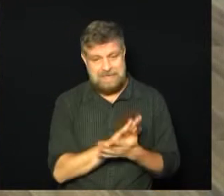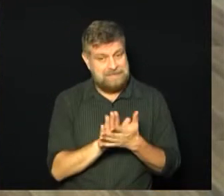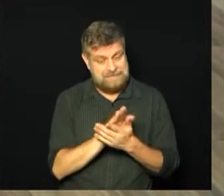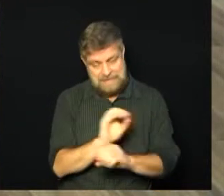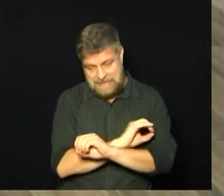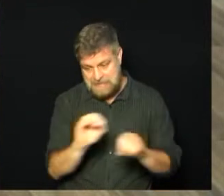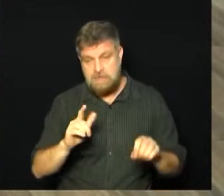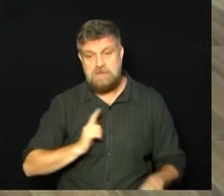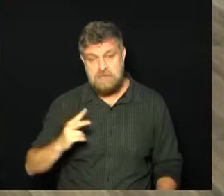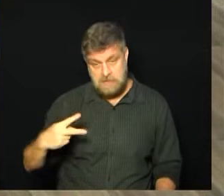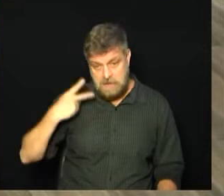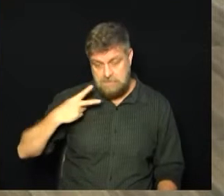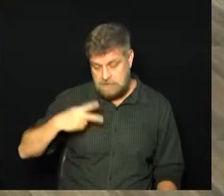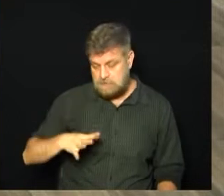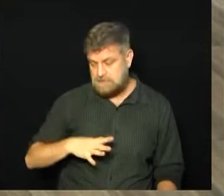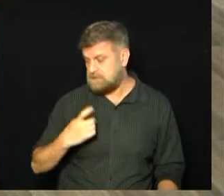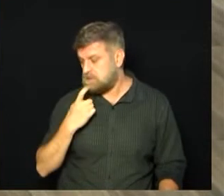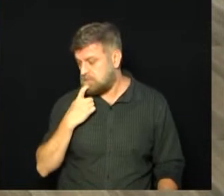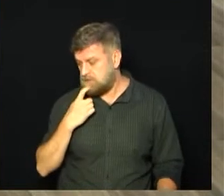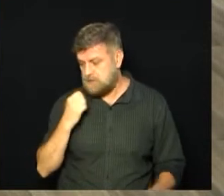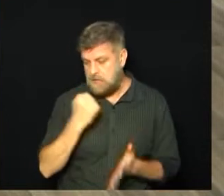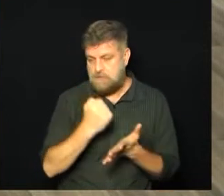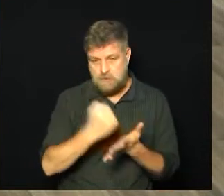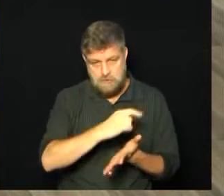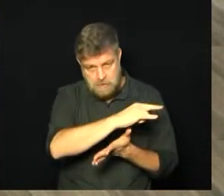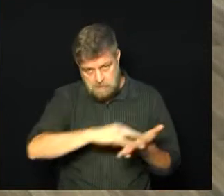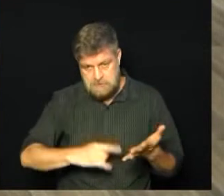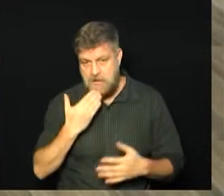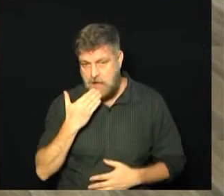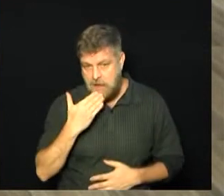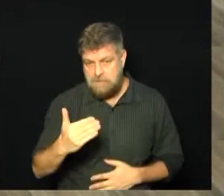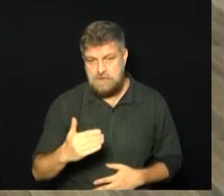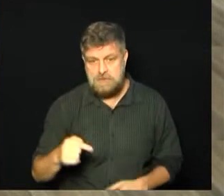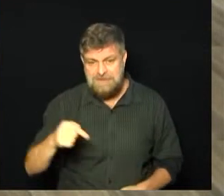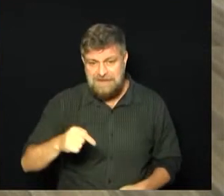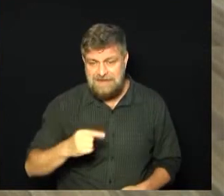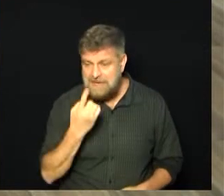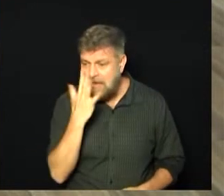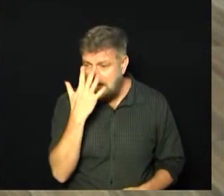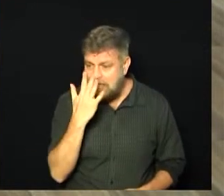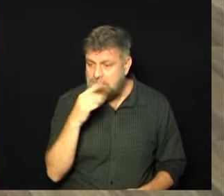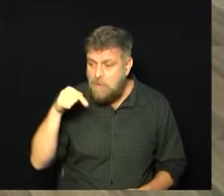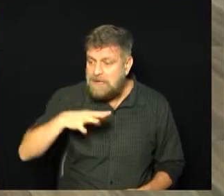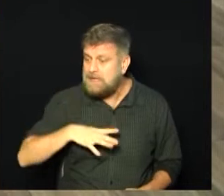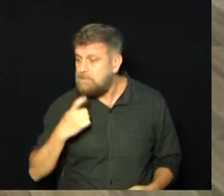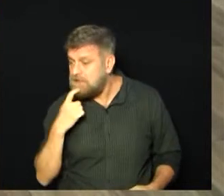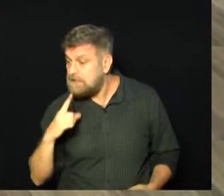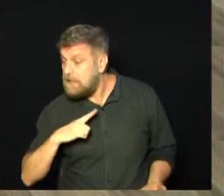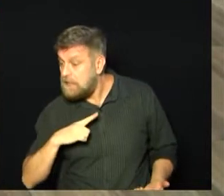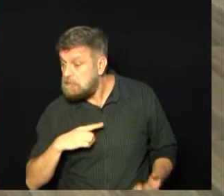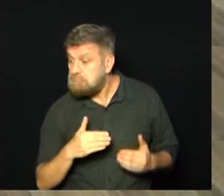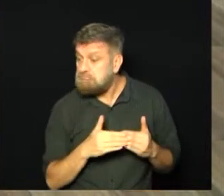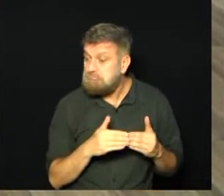vereadora aqui da cidade de Campinas que protocolou moção pedindo carnaval ou não aqui na cidade? A gente já teve,